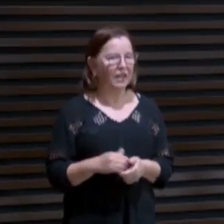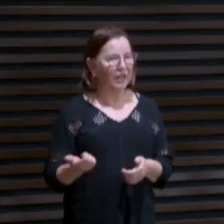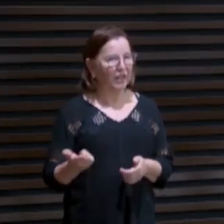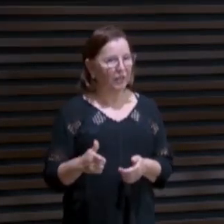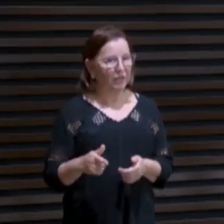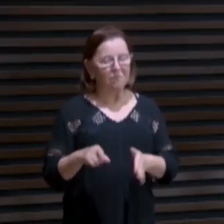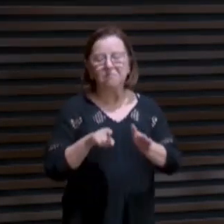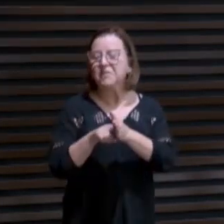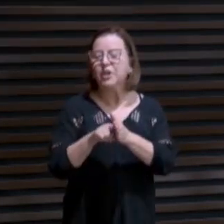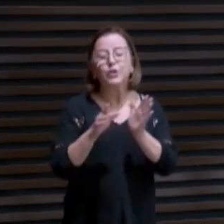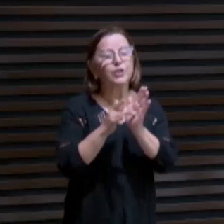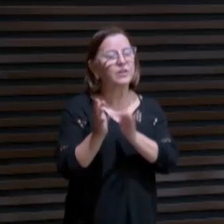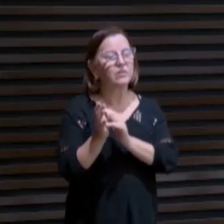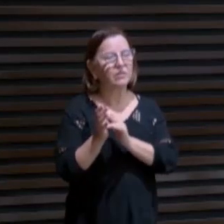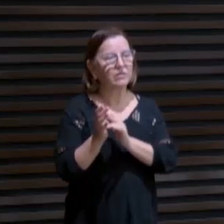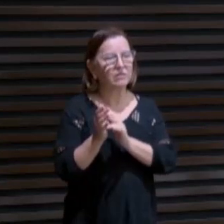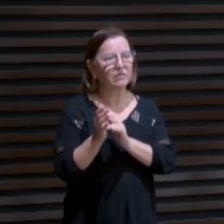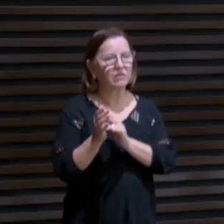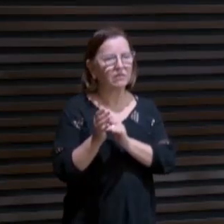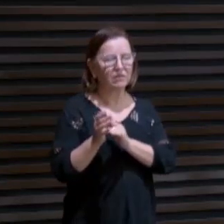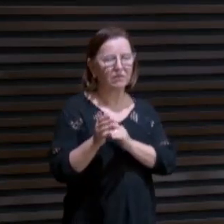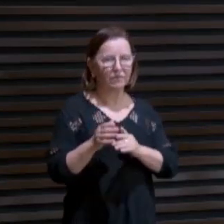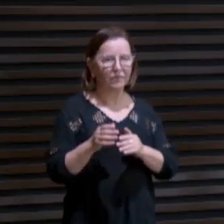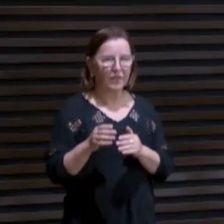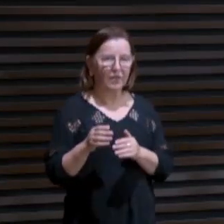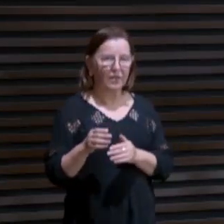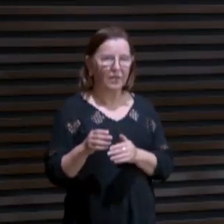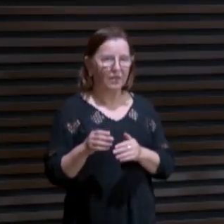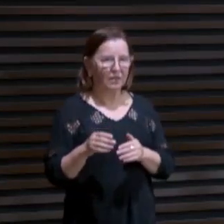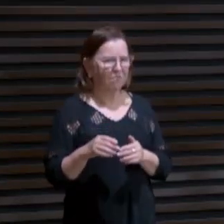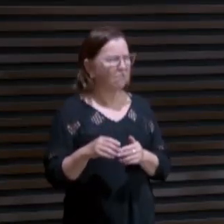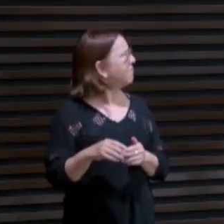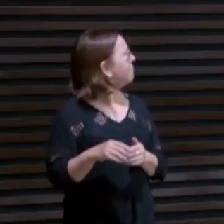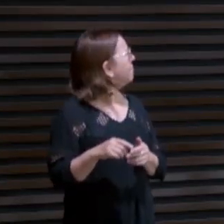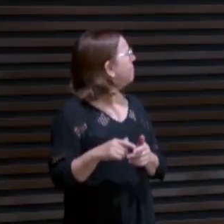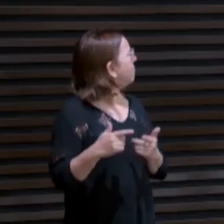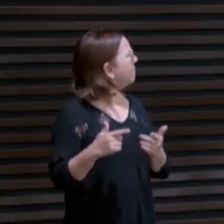perguntou a Jesus: "De onde és tu?" Mas Jesus não lhe deu resposta.